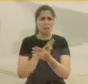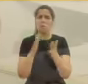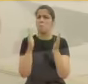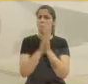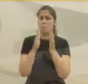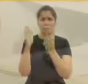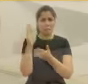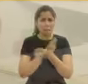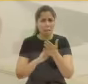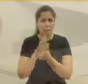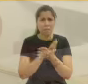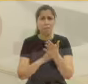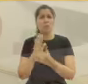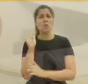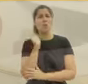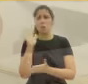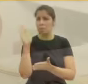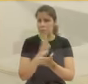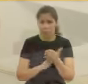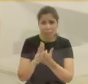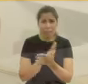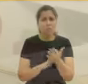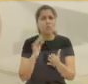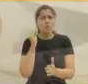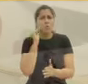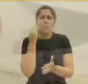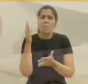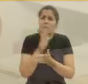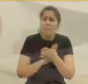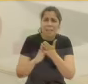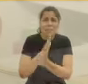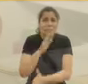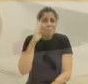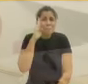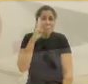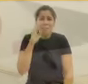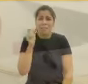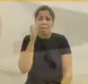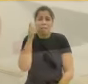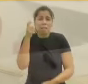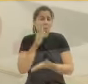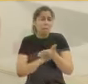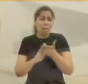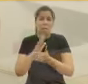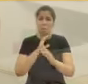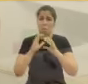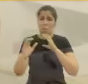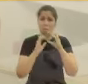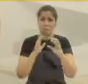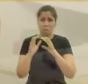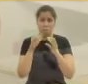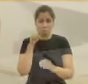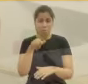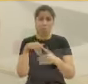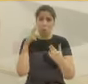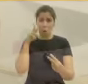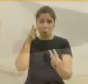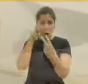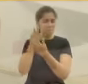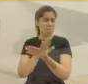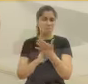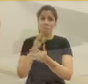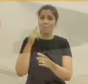não dá tchau, que não dá beijinho, e que, principalmente, não se interessa por comunicar com você, pelo